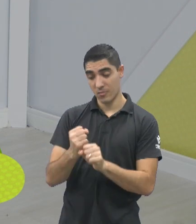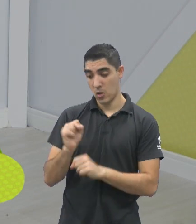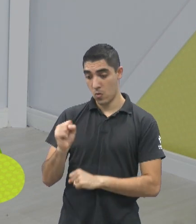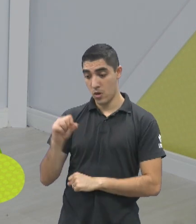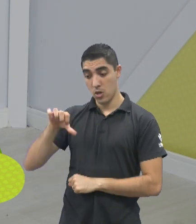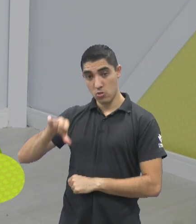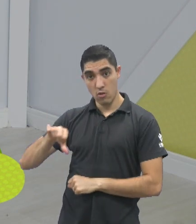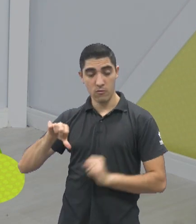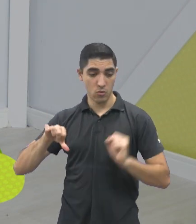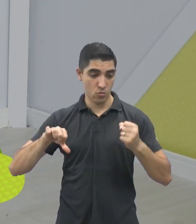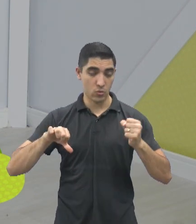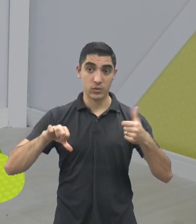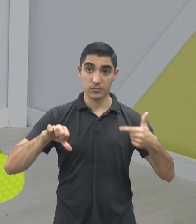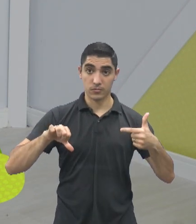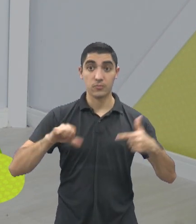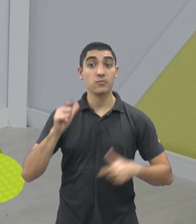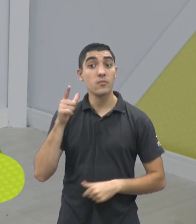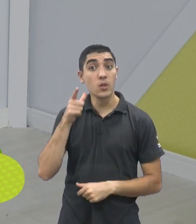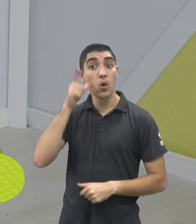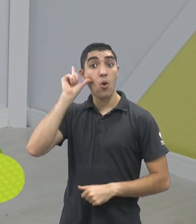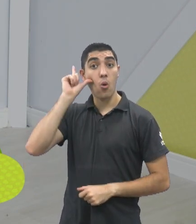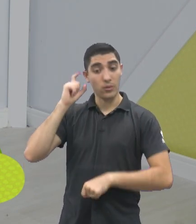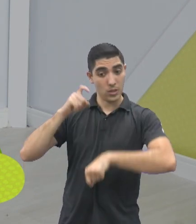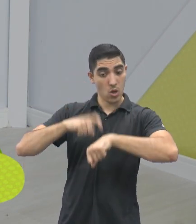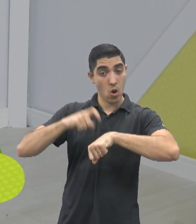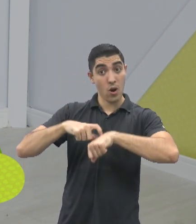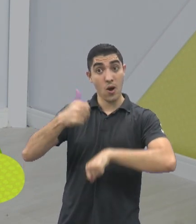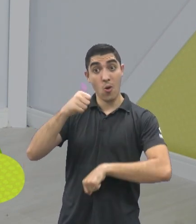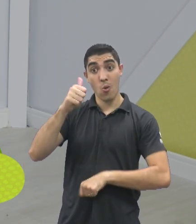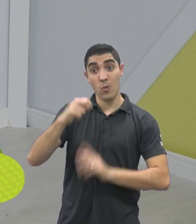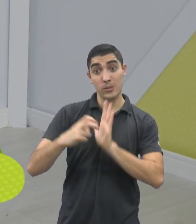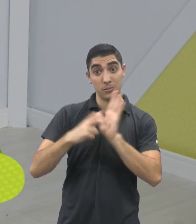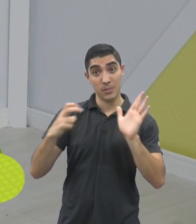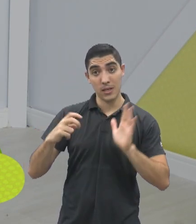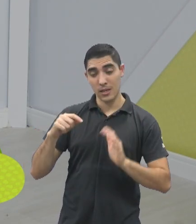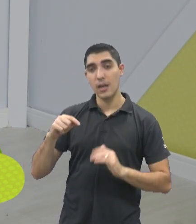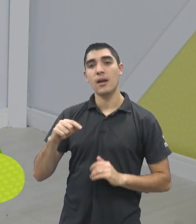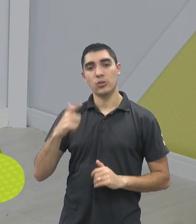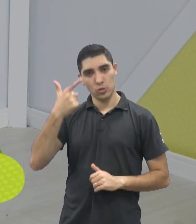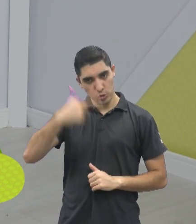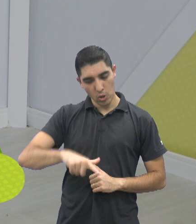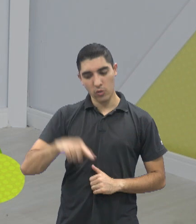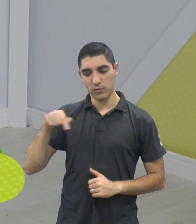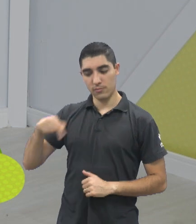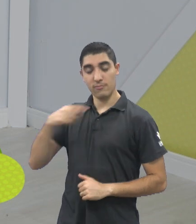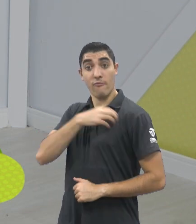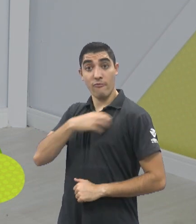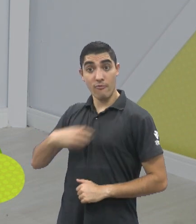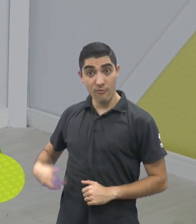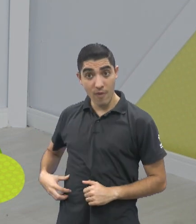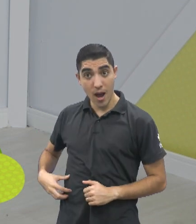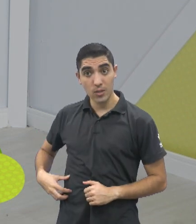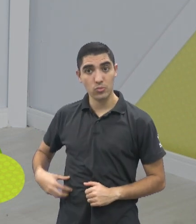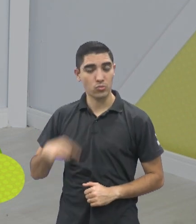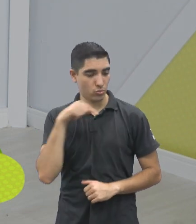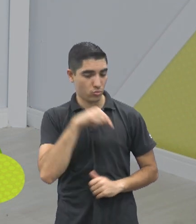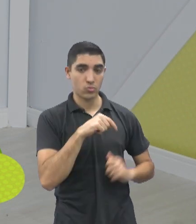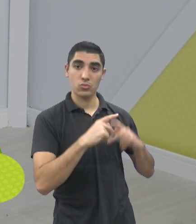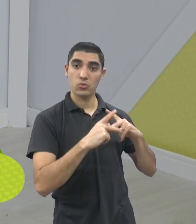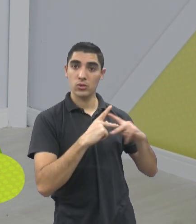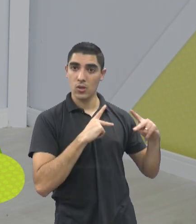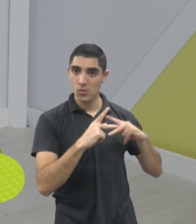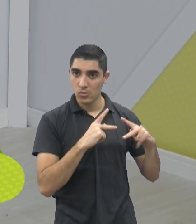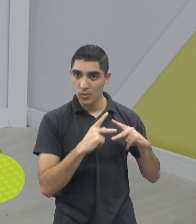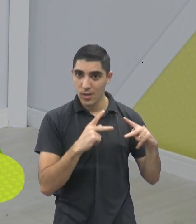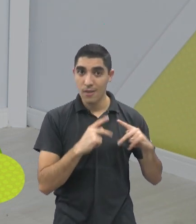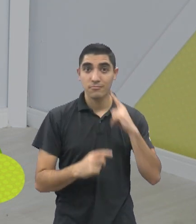89-82. Ontem pela manhã, jogo 11 horas da manhã, o São José entrou em quadra de novo, novamente contra o time carioca. Você já viu ali, contra a equipe do